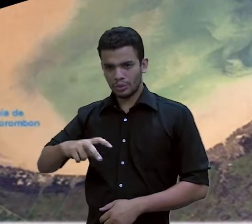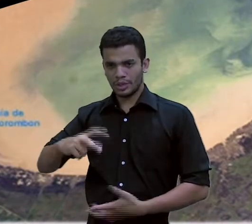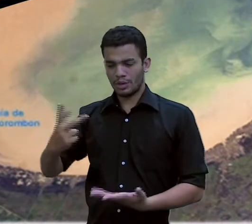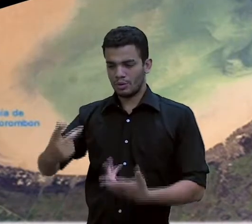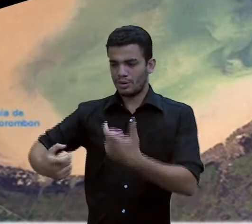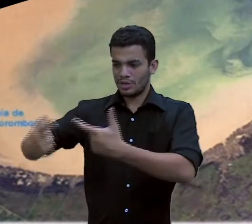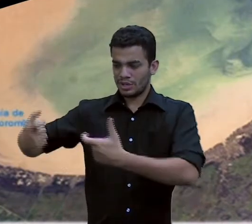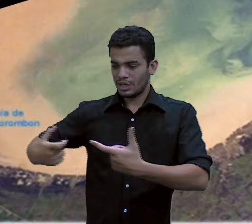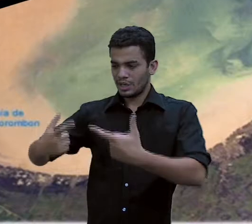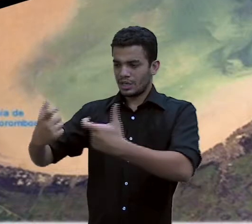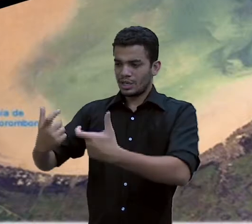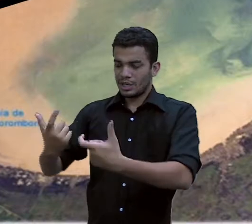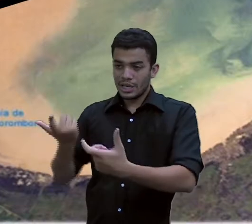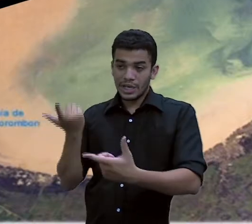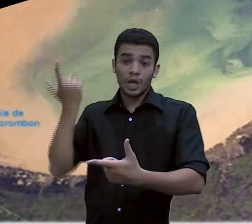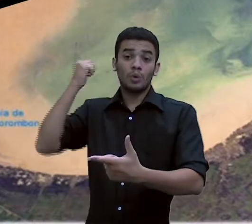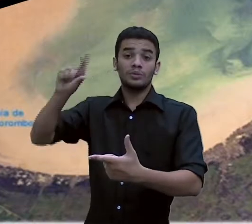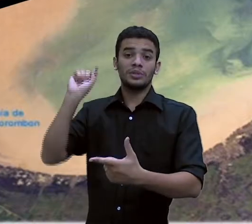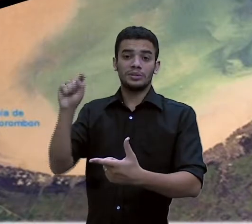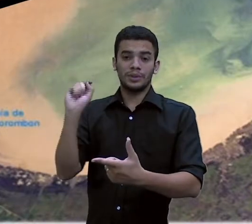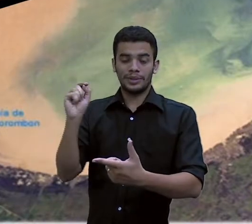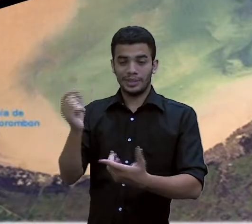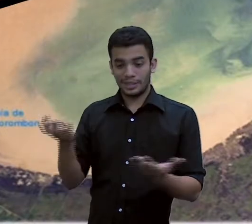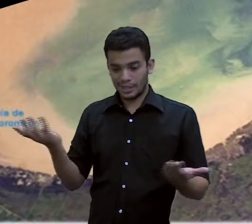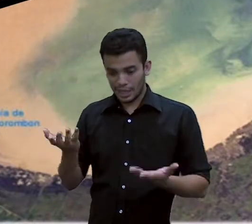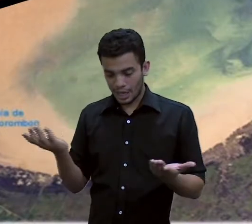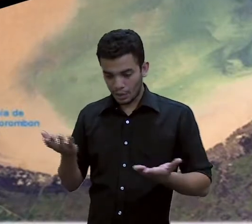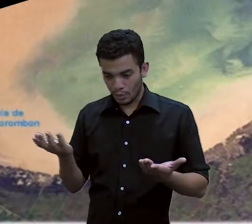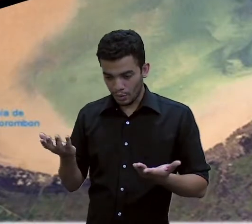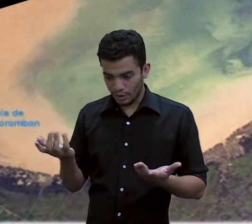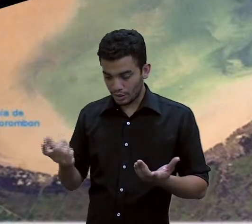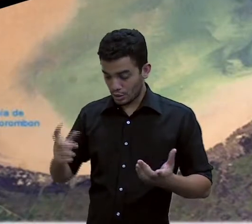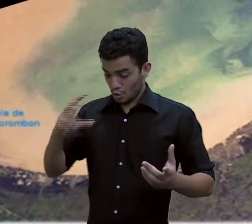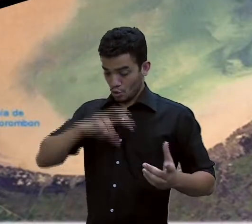Espanha durante 60 anos. Então, olha uma curiosidade.